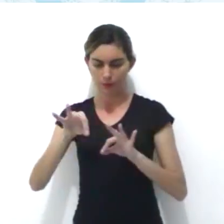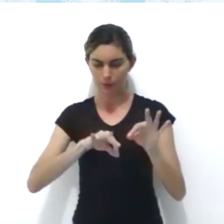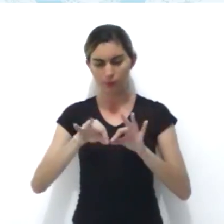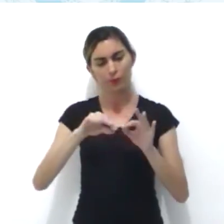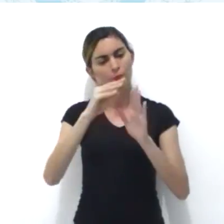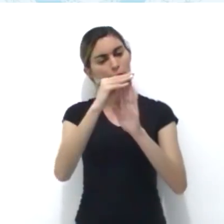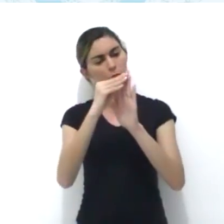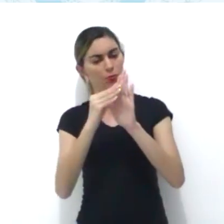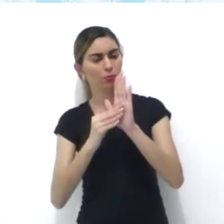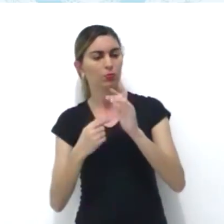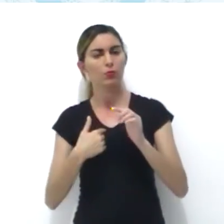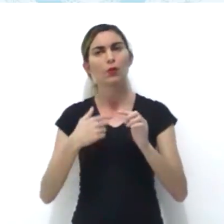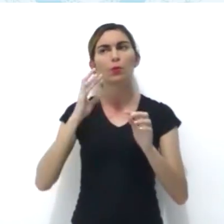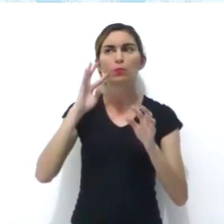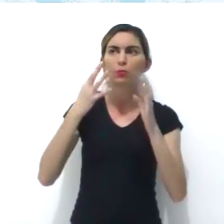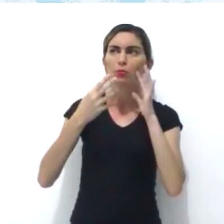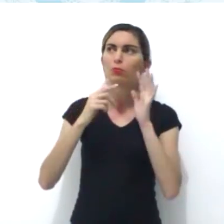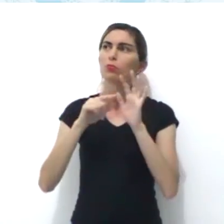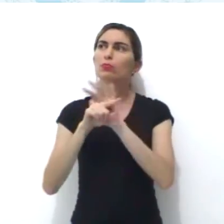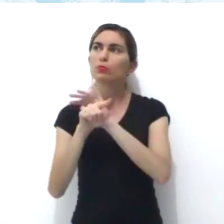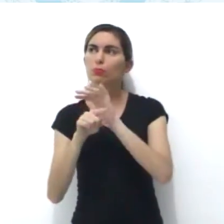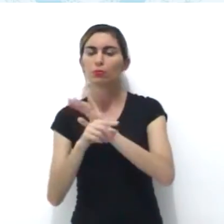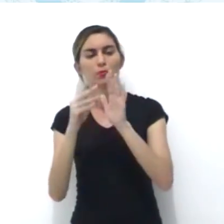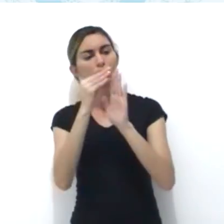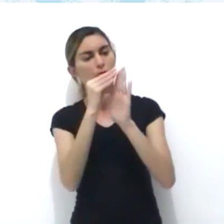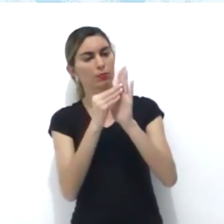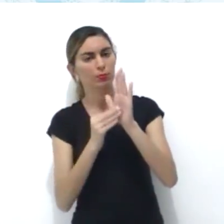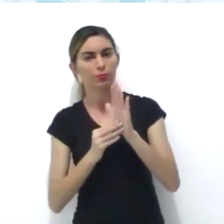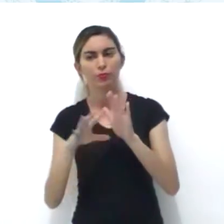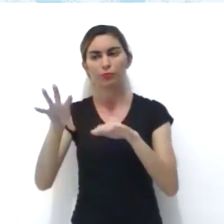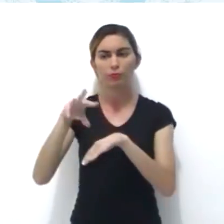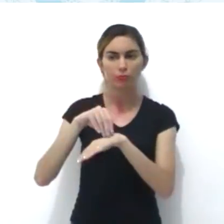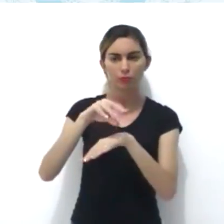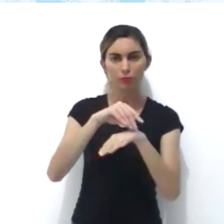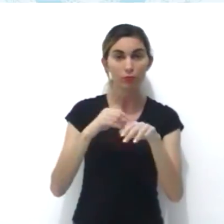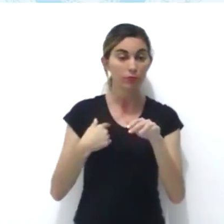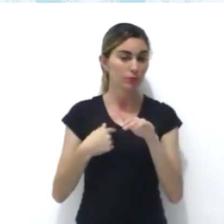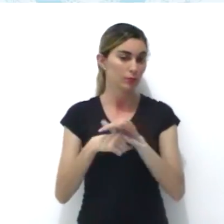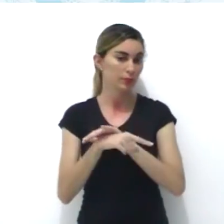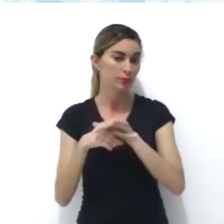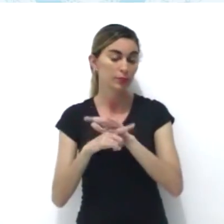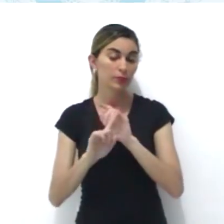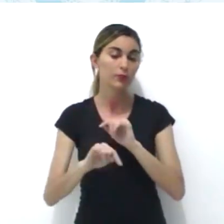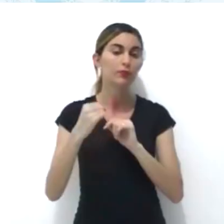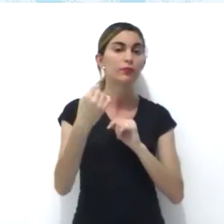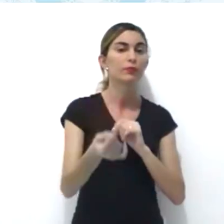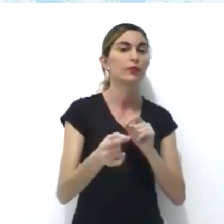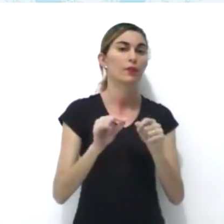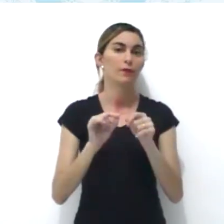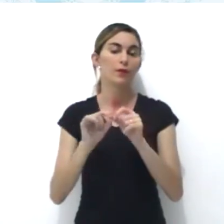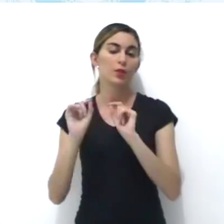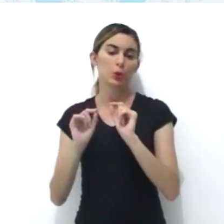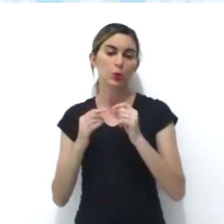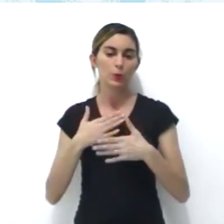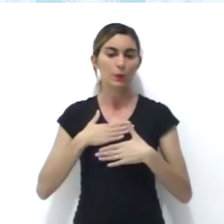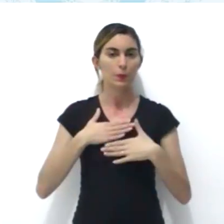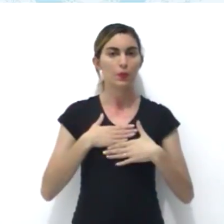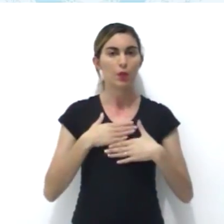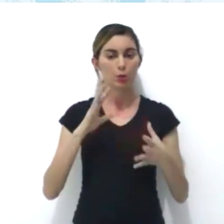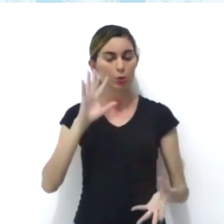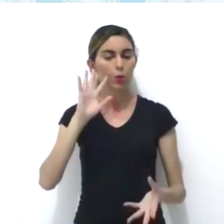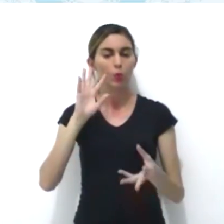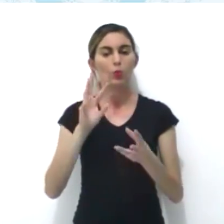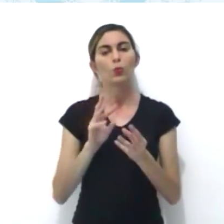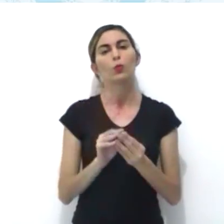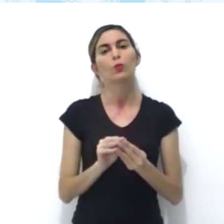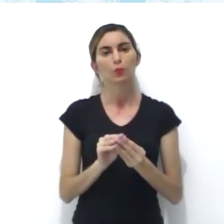que eu formulei meu problema, que eu formulei minha hipótese, que eu coletei meus dados, que eu analisei, o próximo passo é fazer as